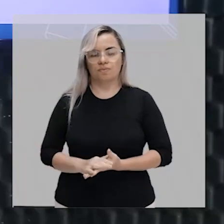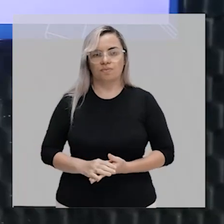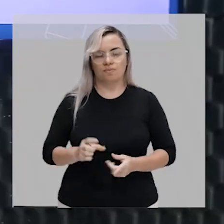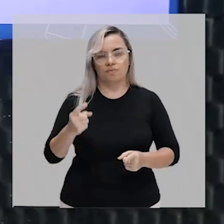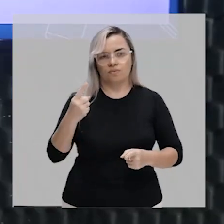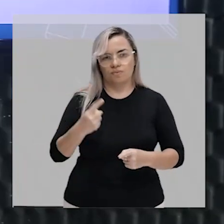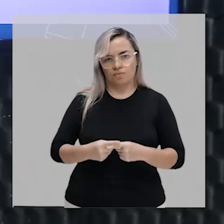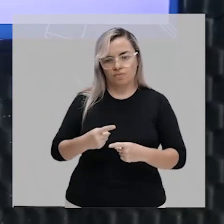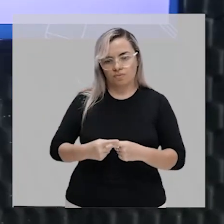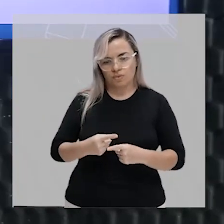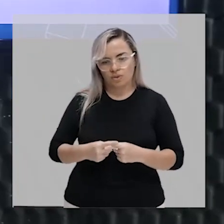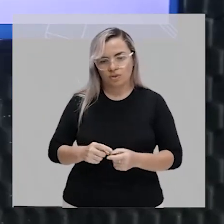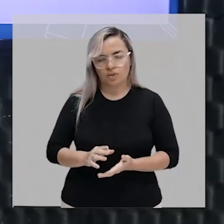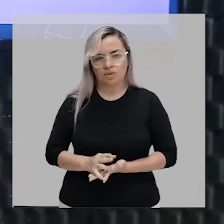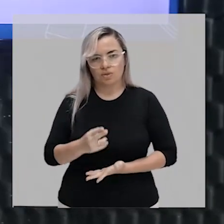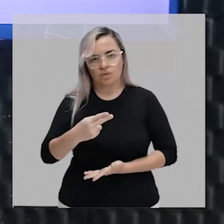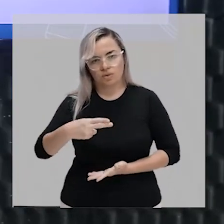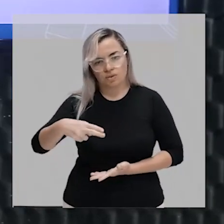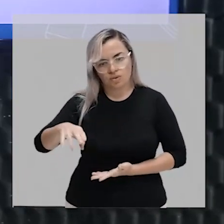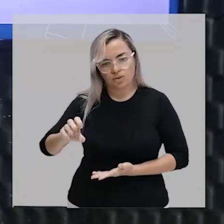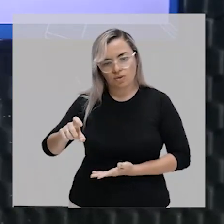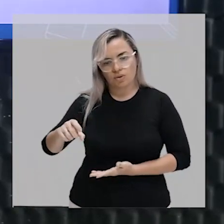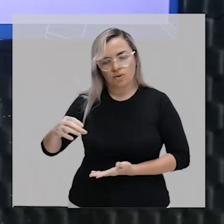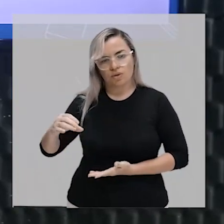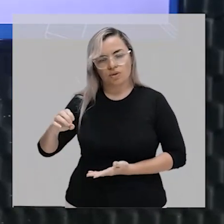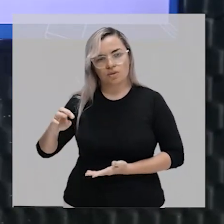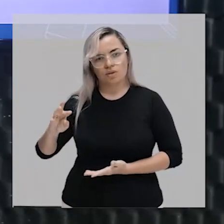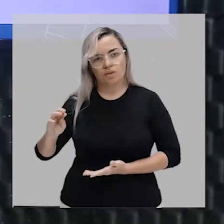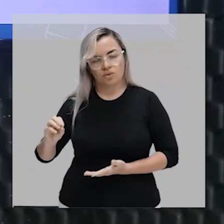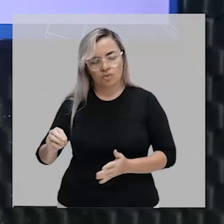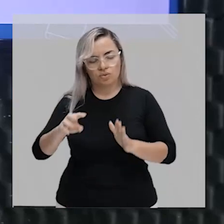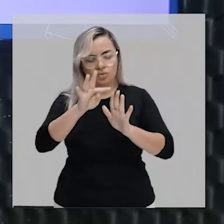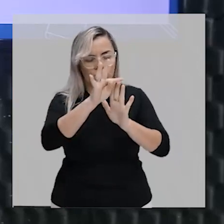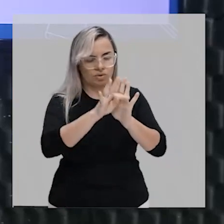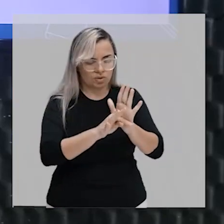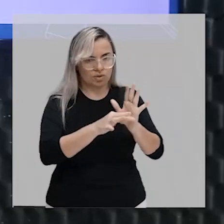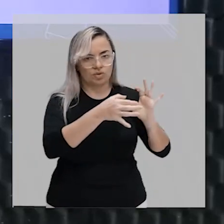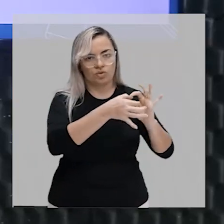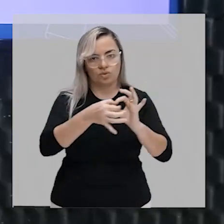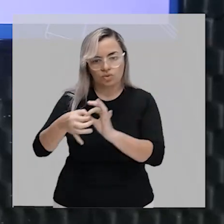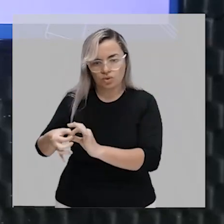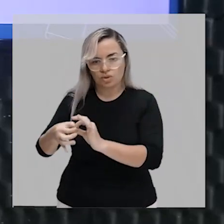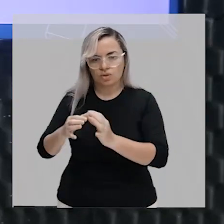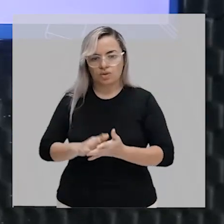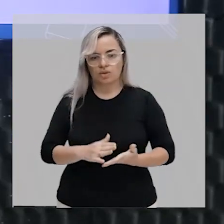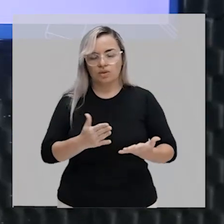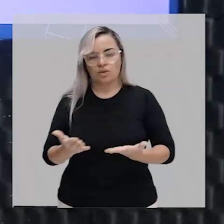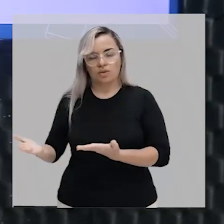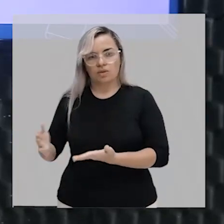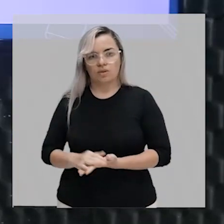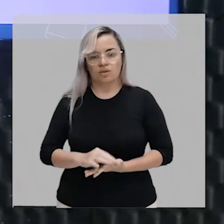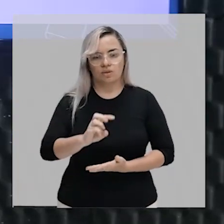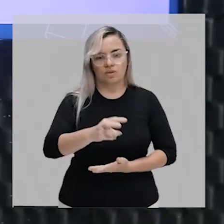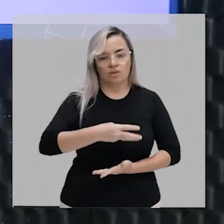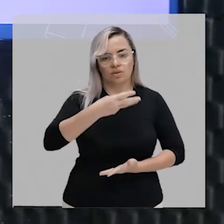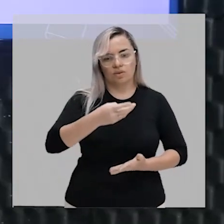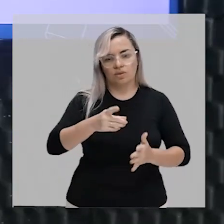chamamos de excerto, um texto. Olha só, 3 décadas,